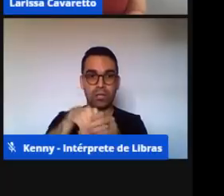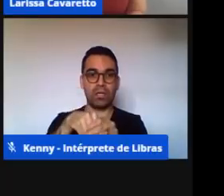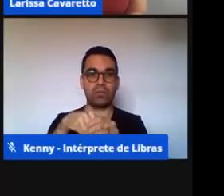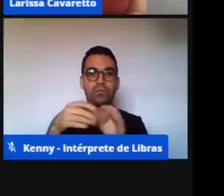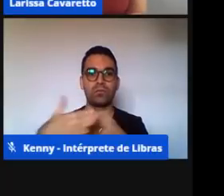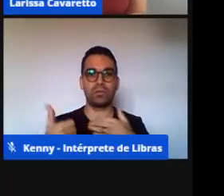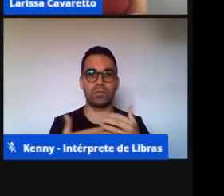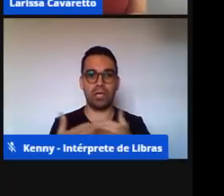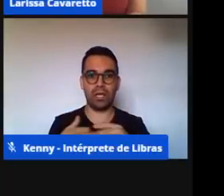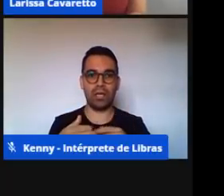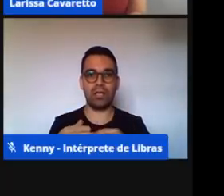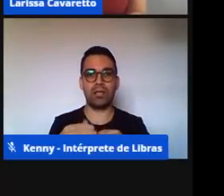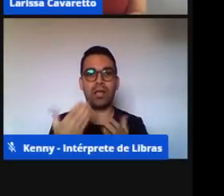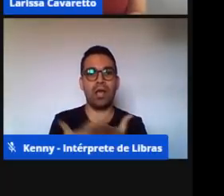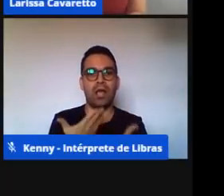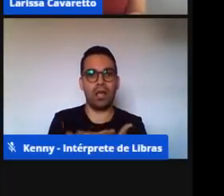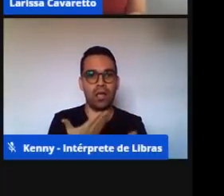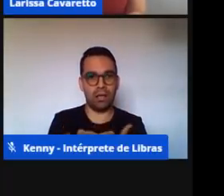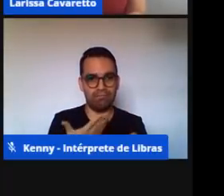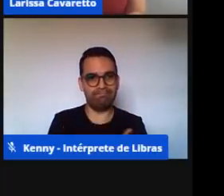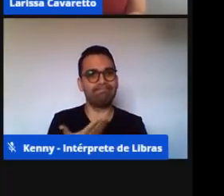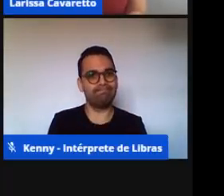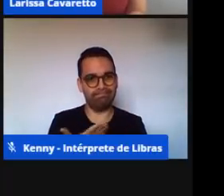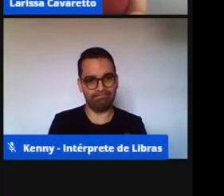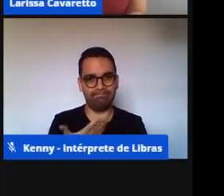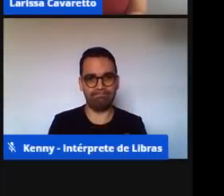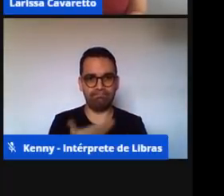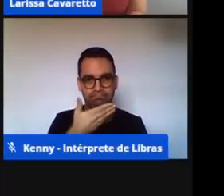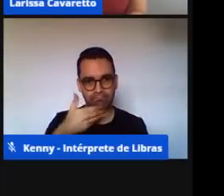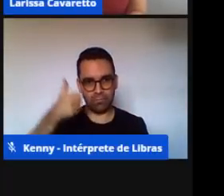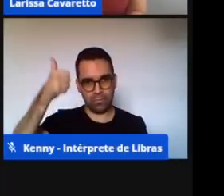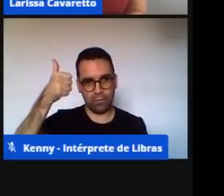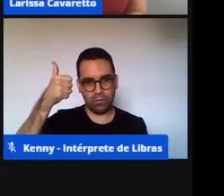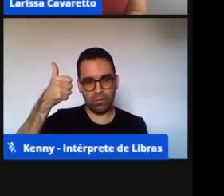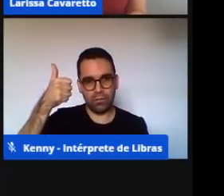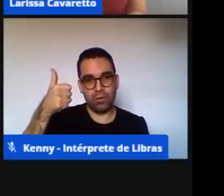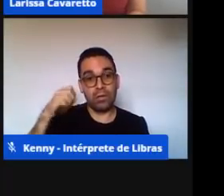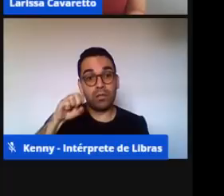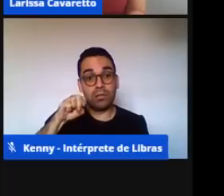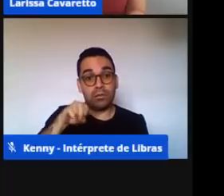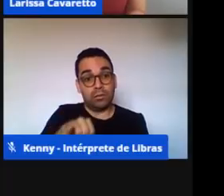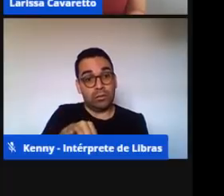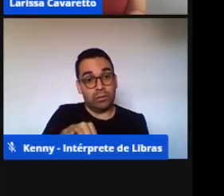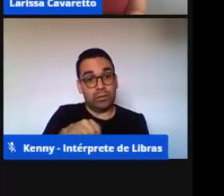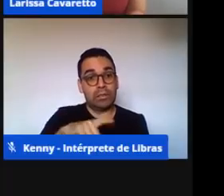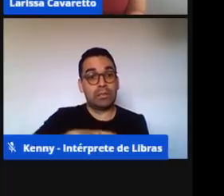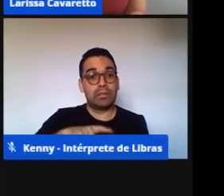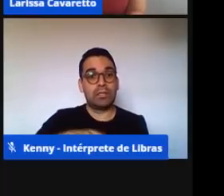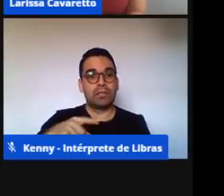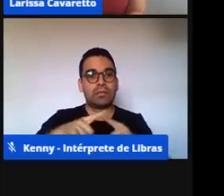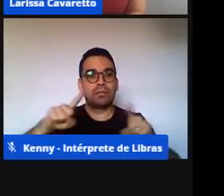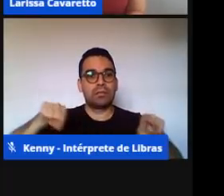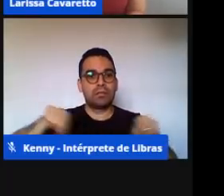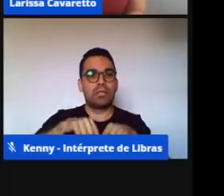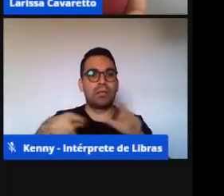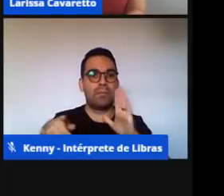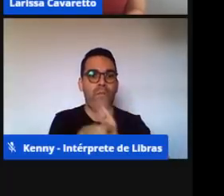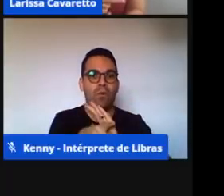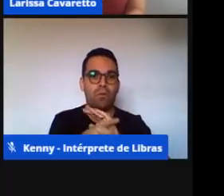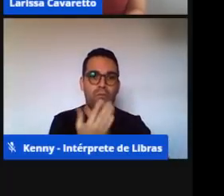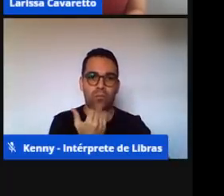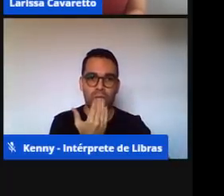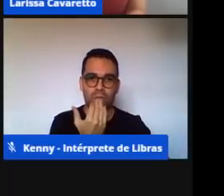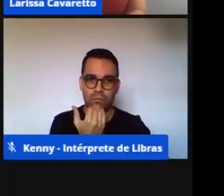refeitório porque acha que fica mais organizado, não é proibido. Mas tem que ser tomados todos os cuidados, tá? Mantendo o distanciamento de